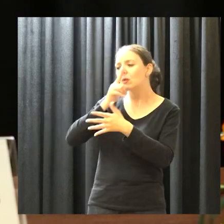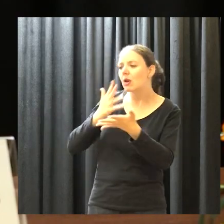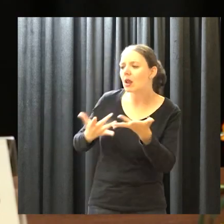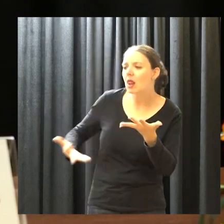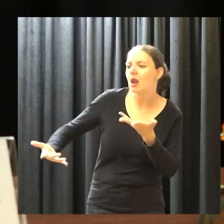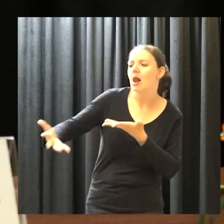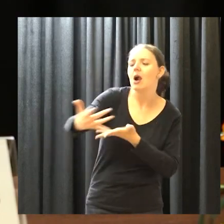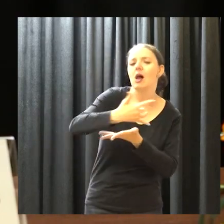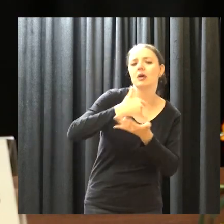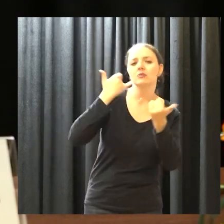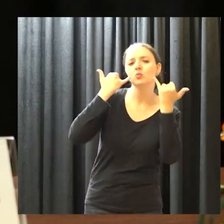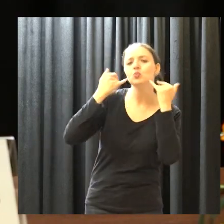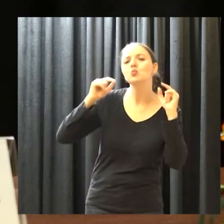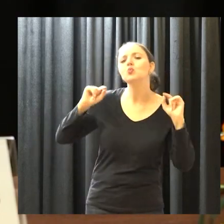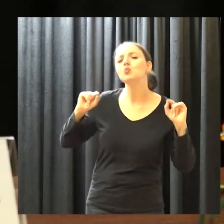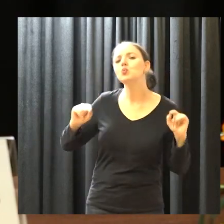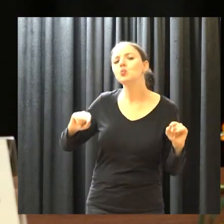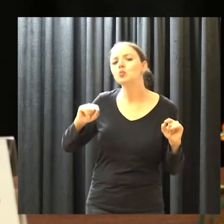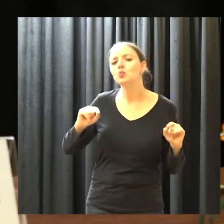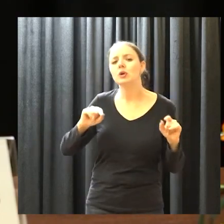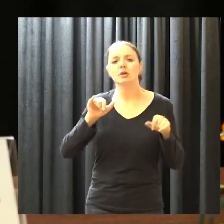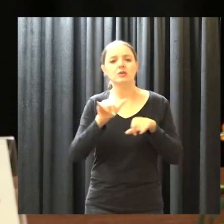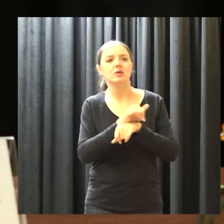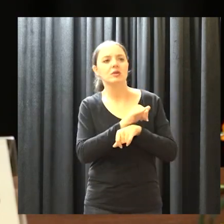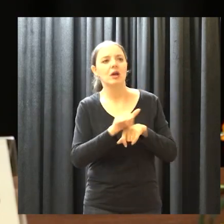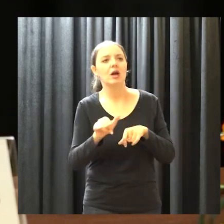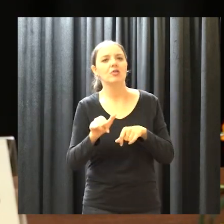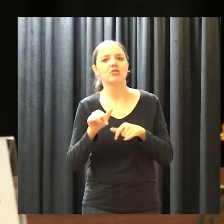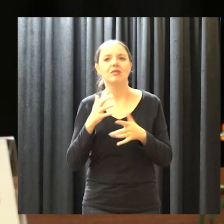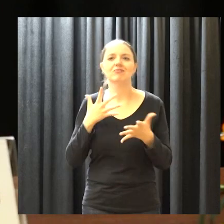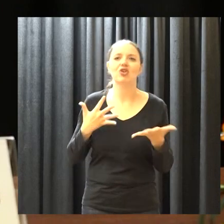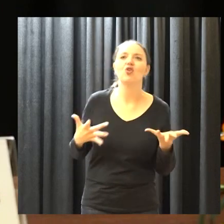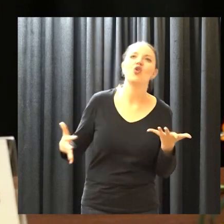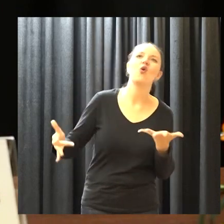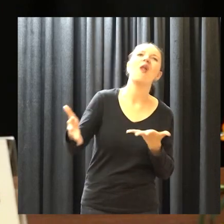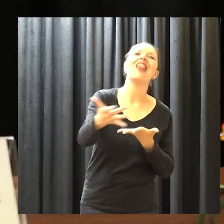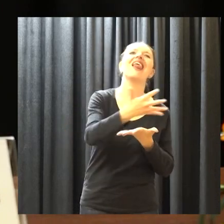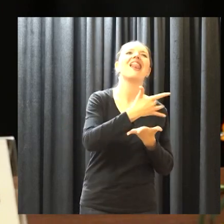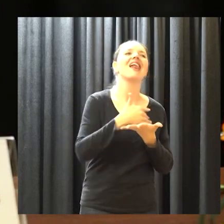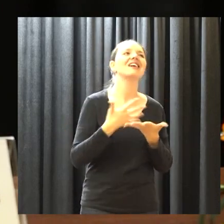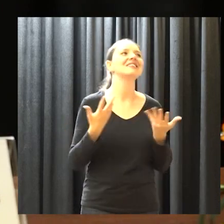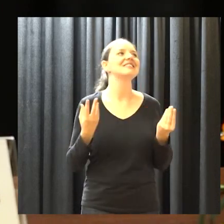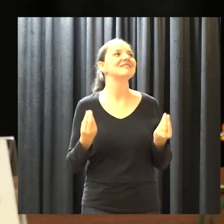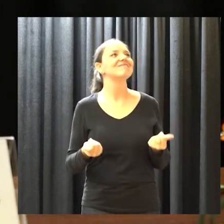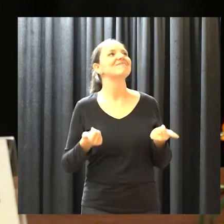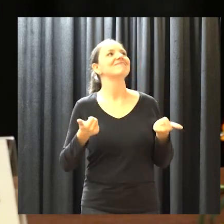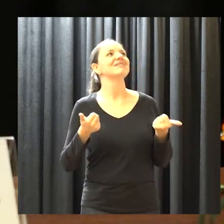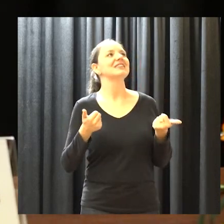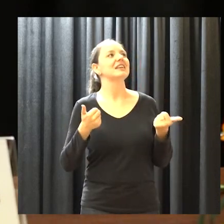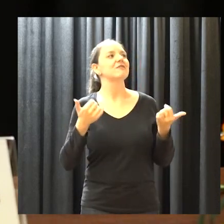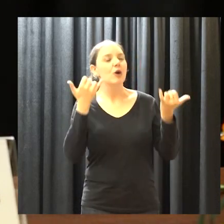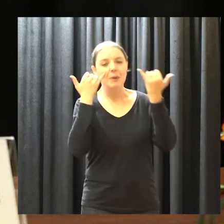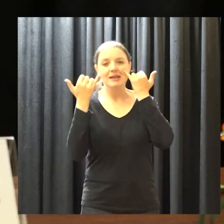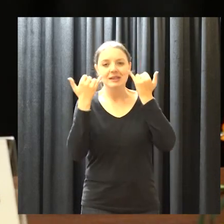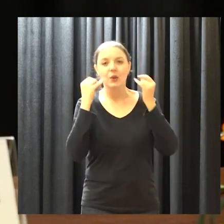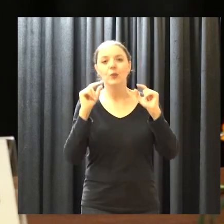que é um recurso que a gente chama, né, como uma direção de coleta, de colheita de dados na pesquisa,